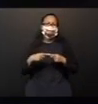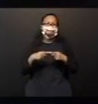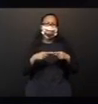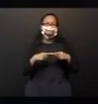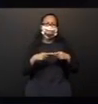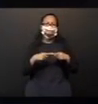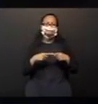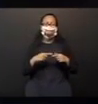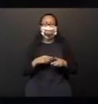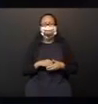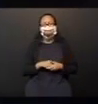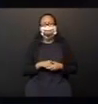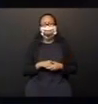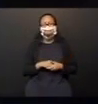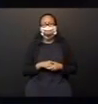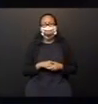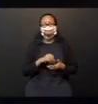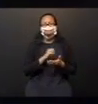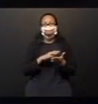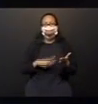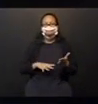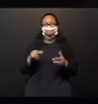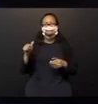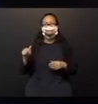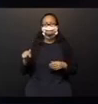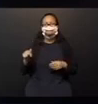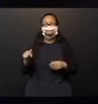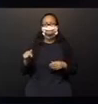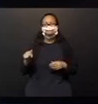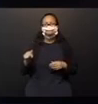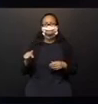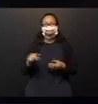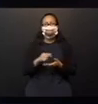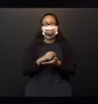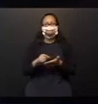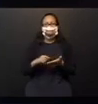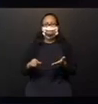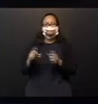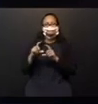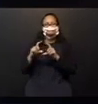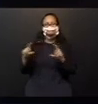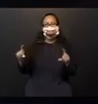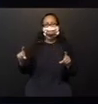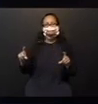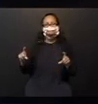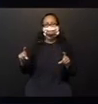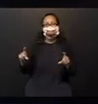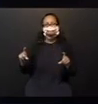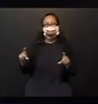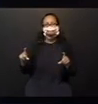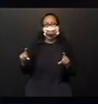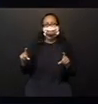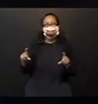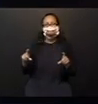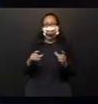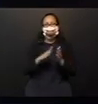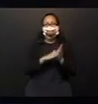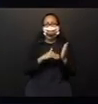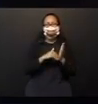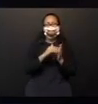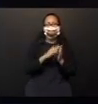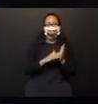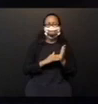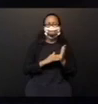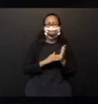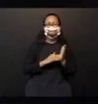bom? No exercício 7, ele diz assim, reescreva as frases passando os trechos destacados para o